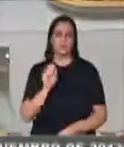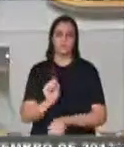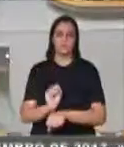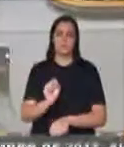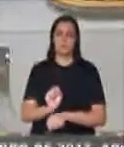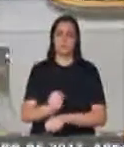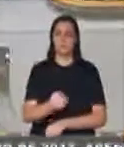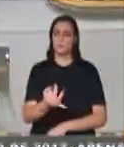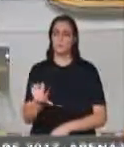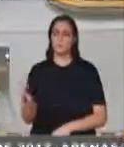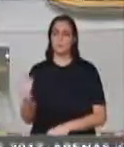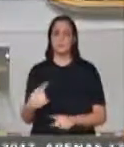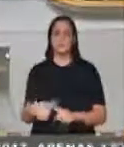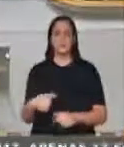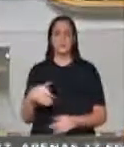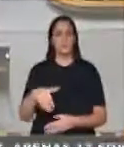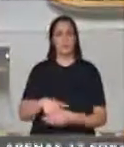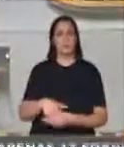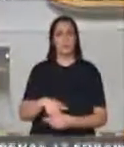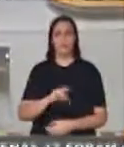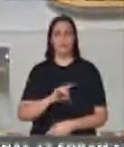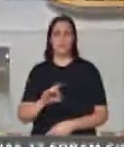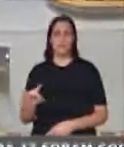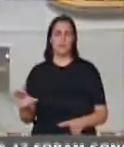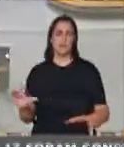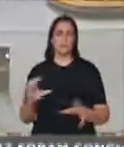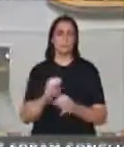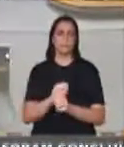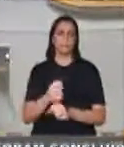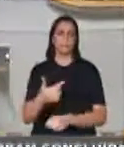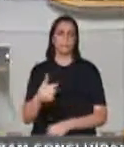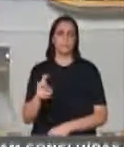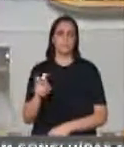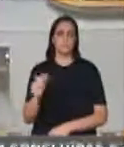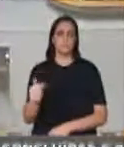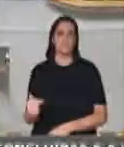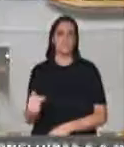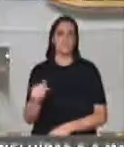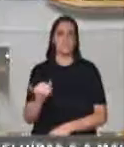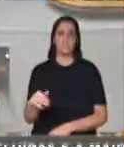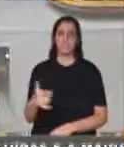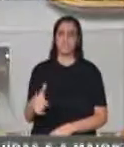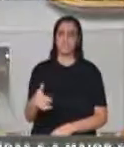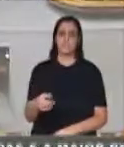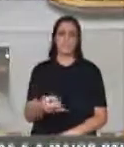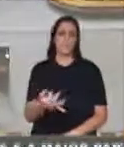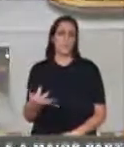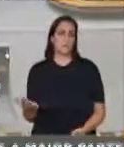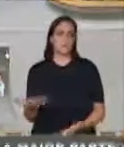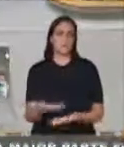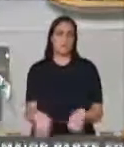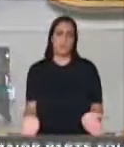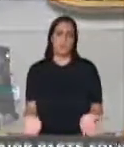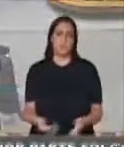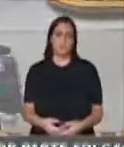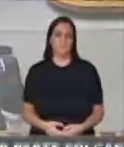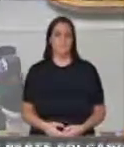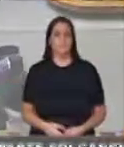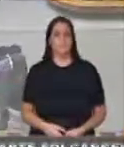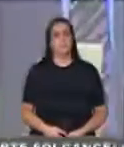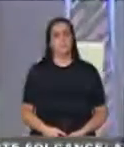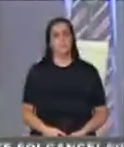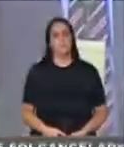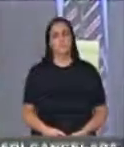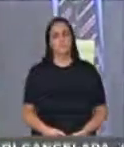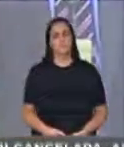pouco quórum, porque na hora de começar a nominal tem que ter 257, então corre o risco de não dar quórum e cair. Então nós estamos chamando